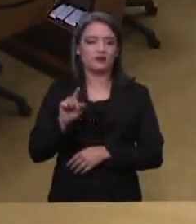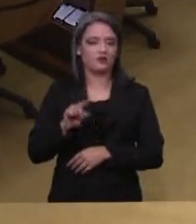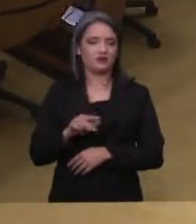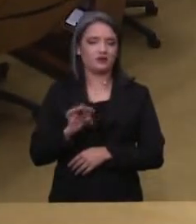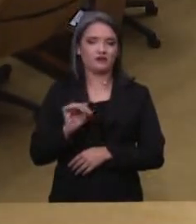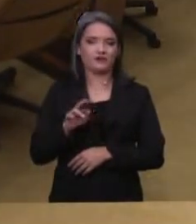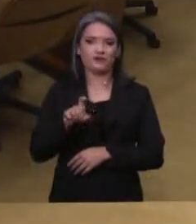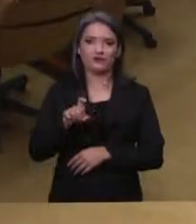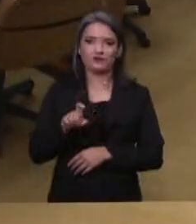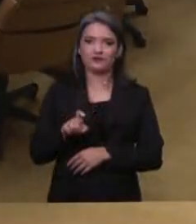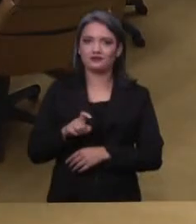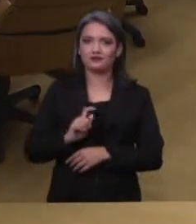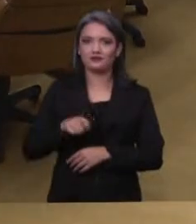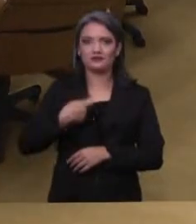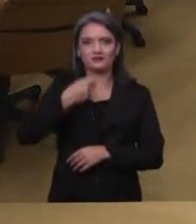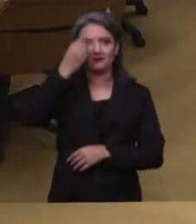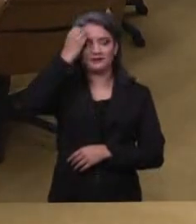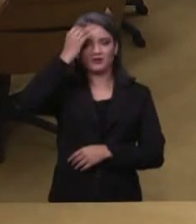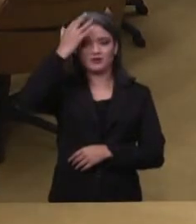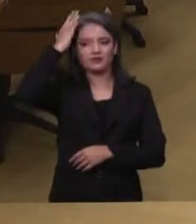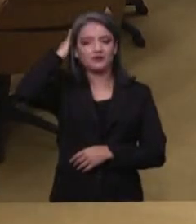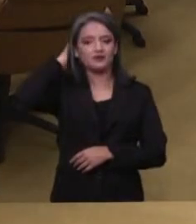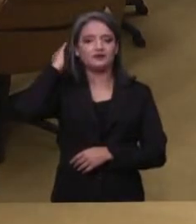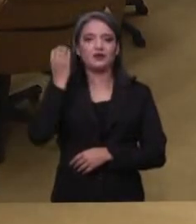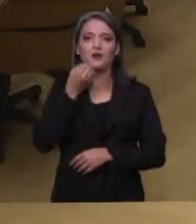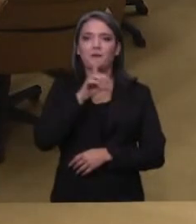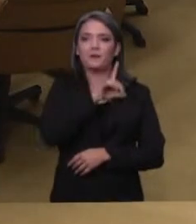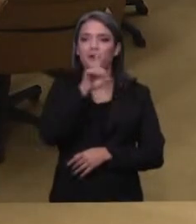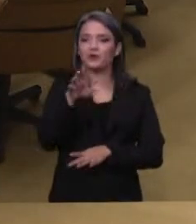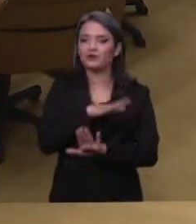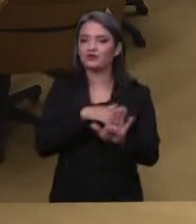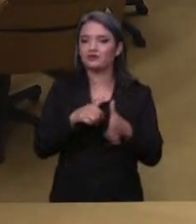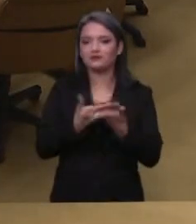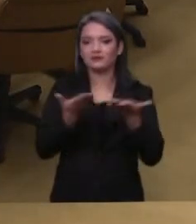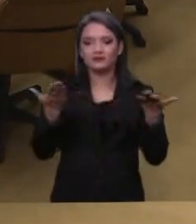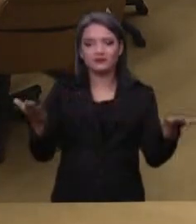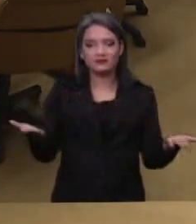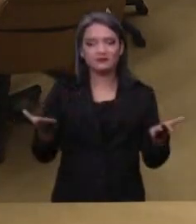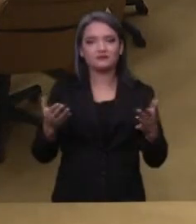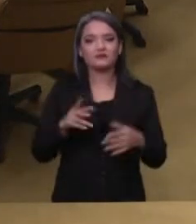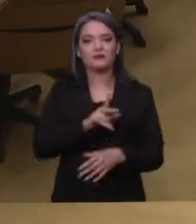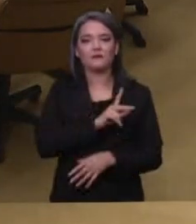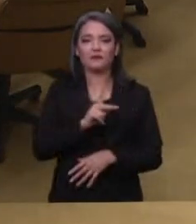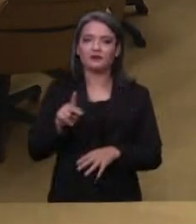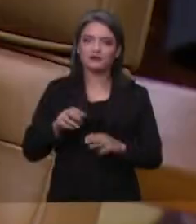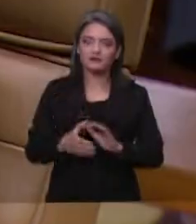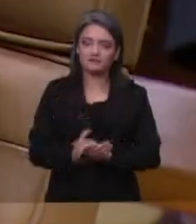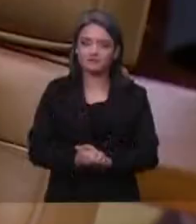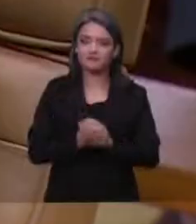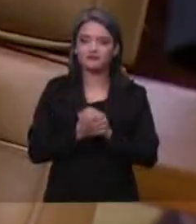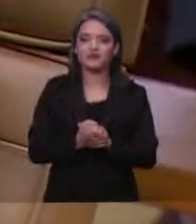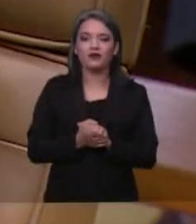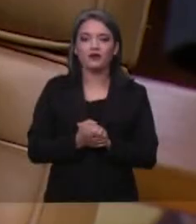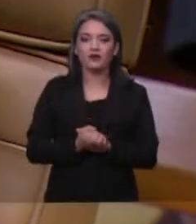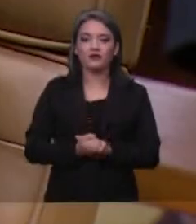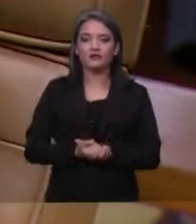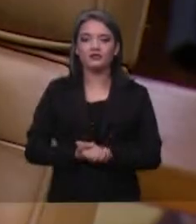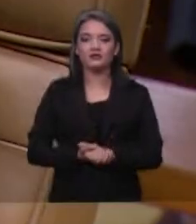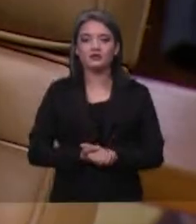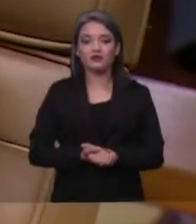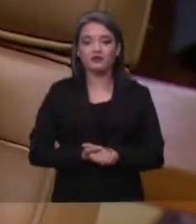Muito bom dia a todas e a todos. Senhora presidente, saúdo Vossa Excelência. Saúdo Sua Excelência, o